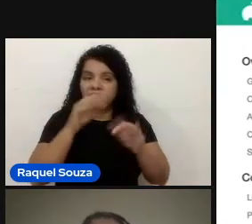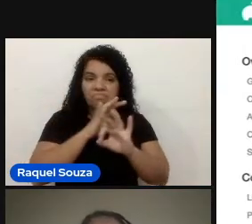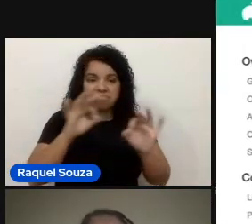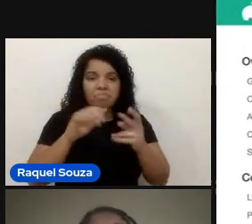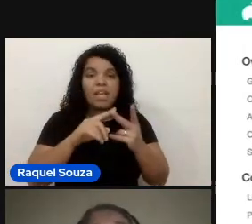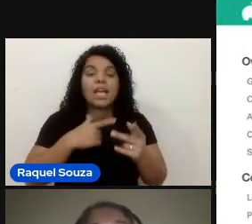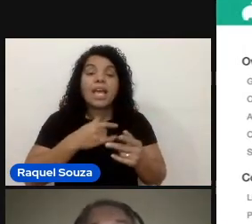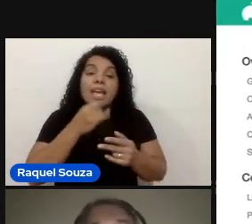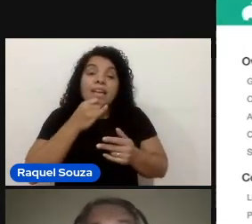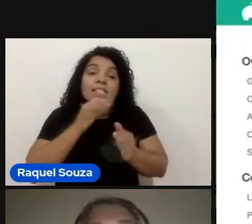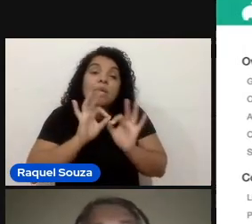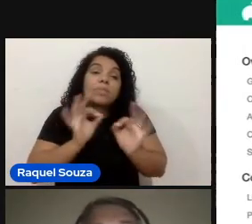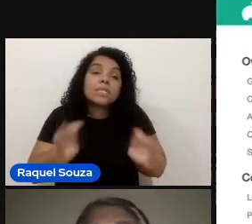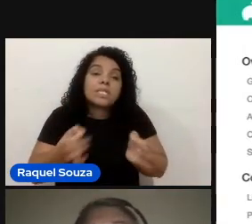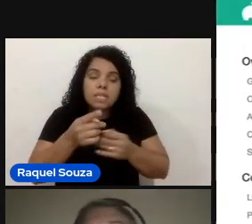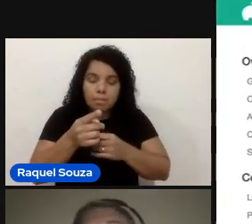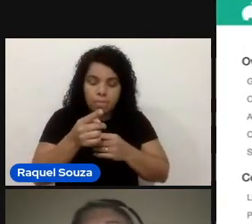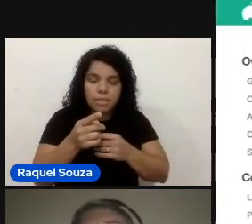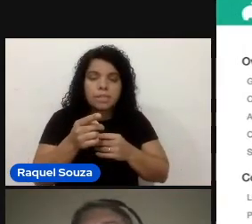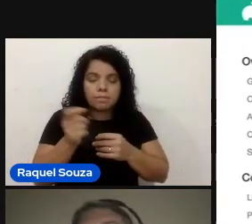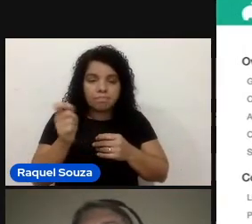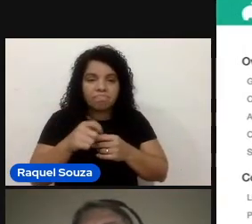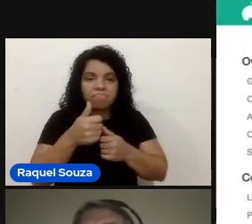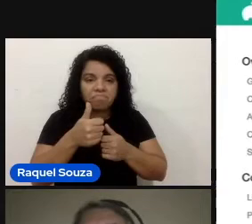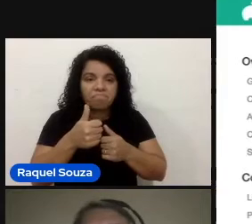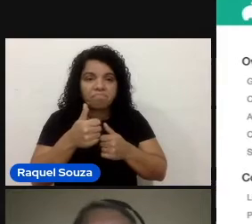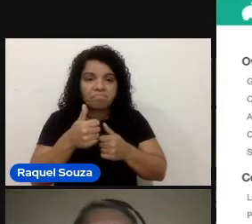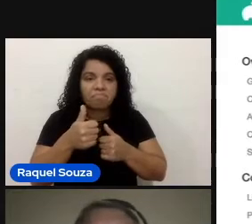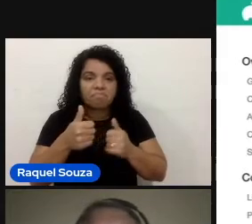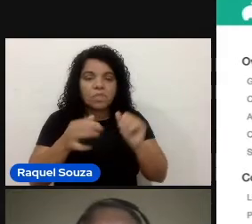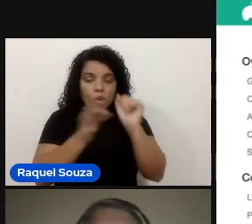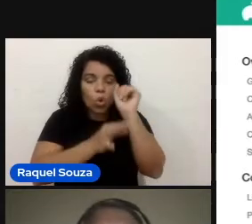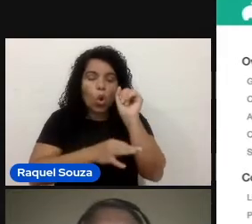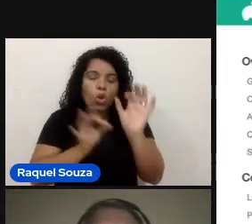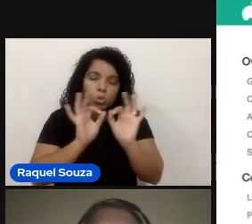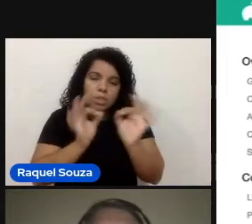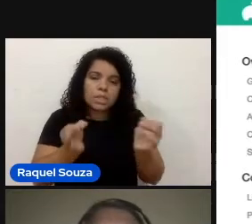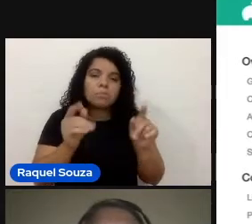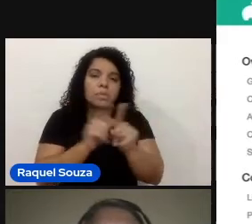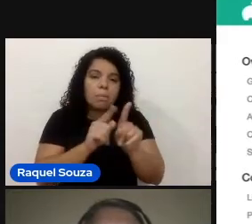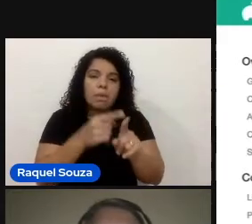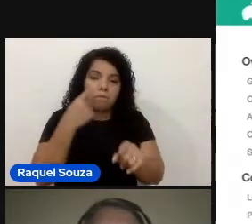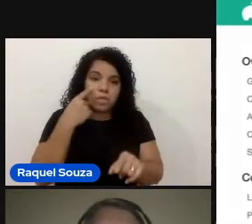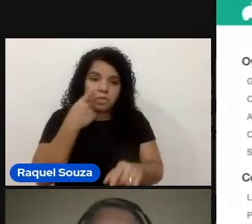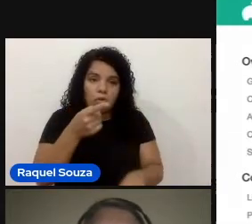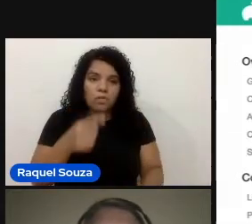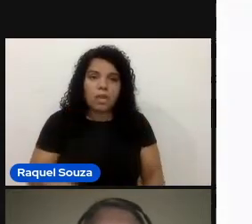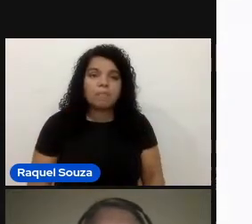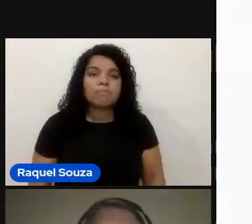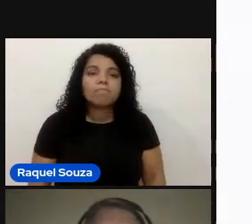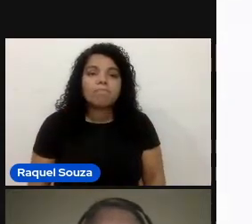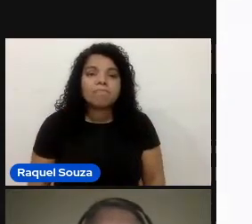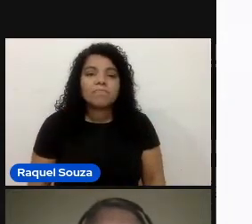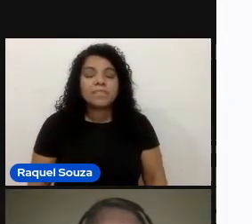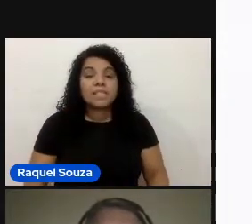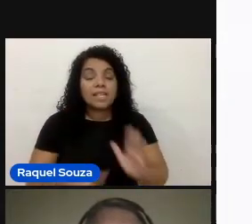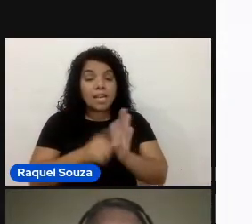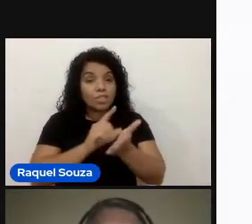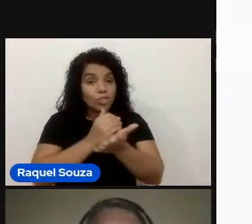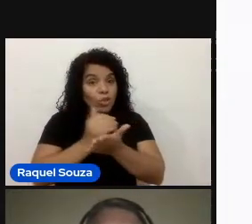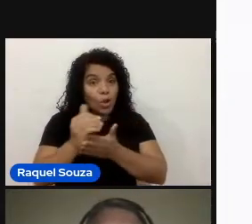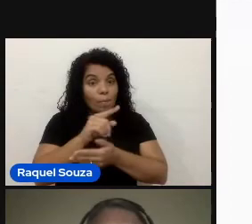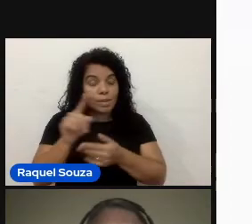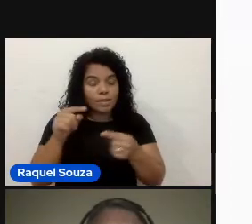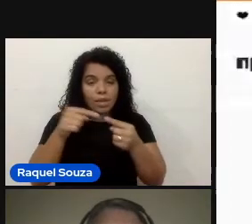E é um código bem simples também, vocês vão ver. E, antes de começar, em relação